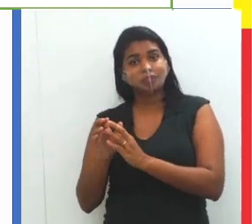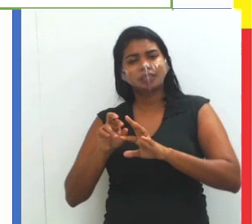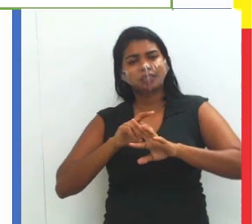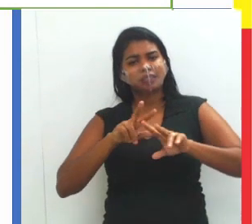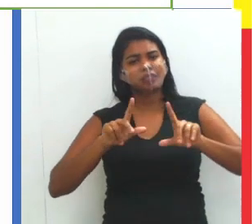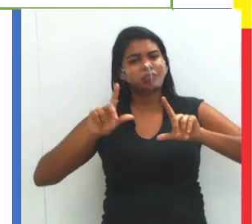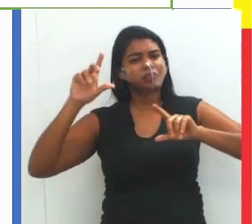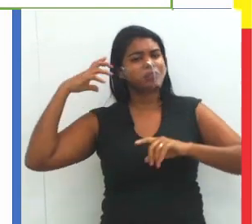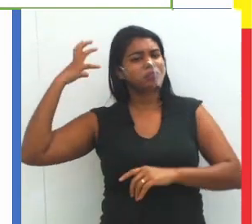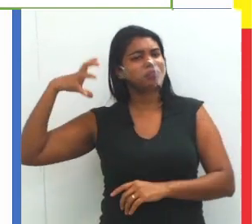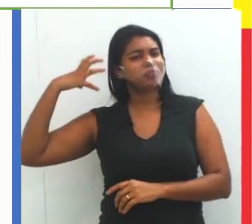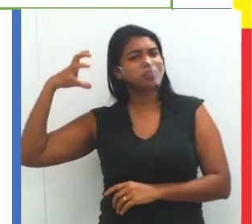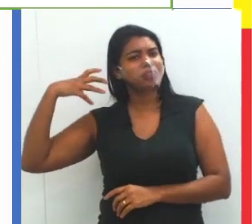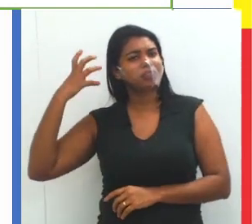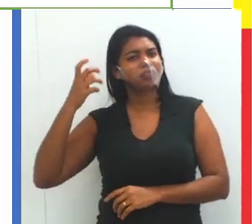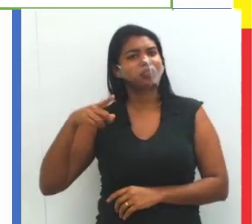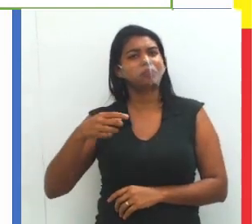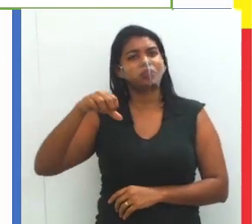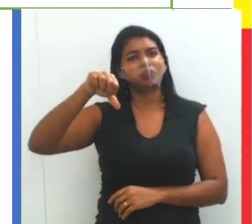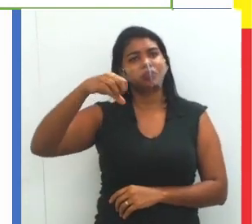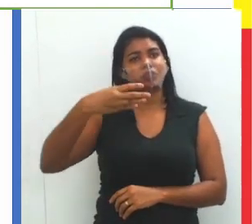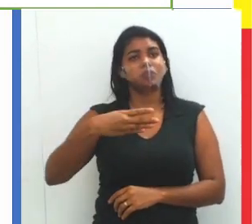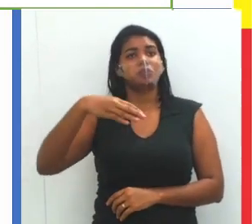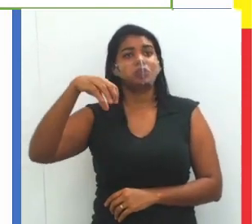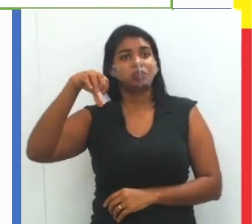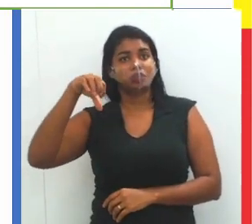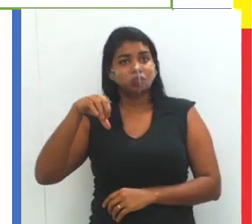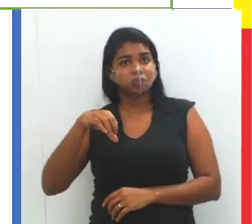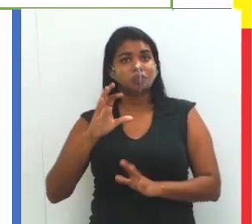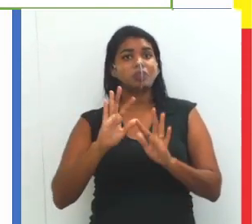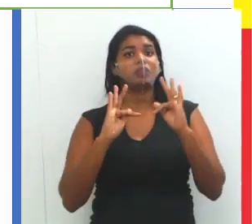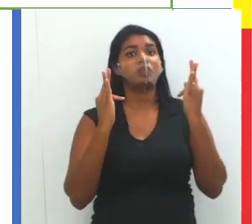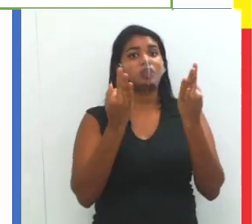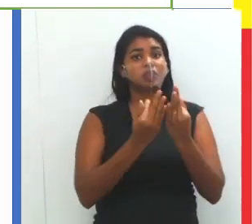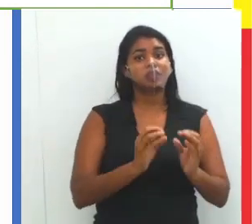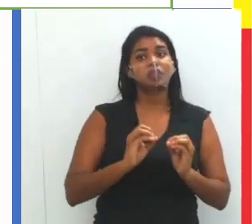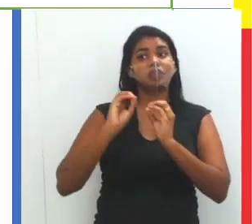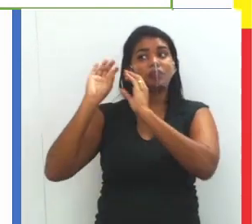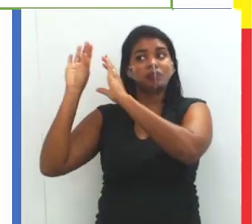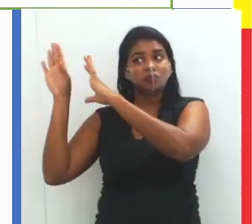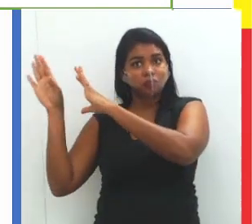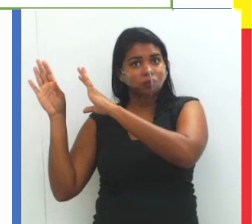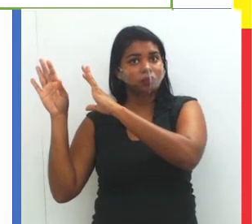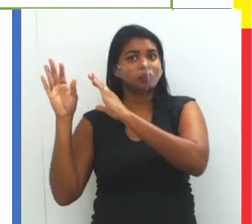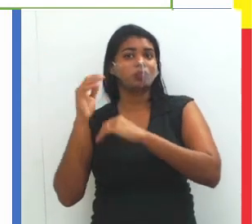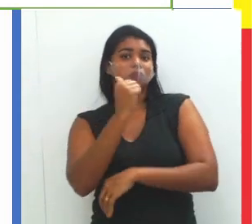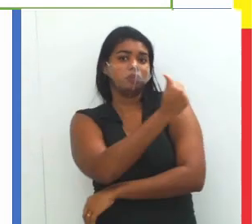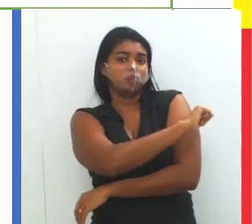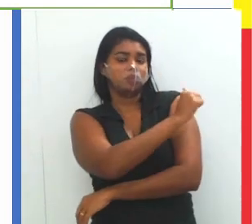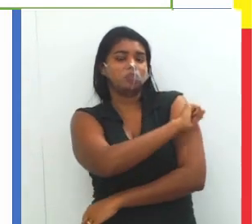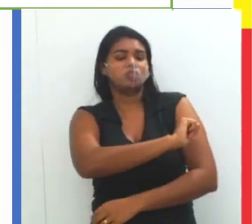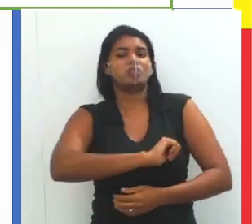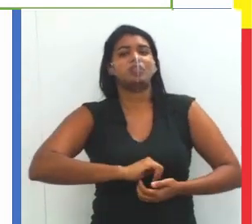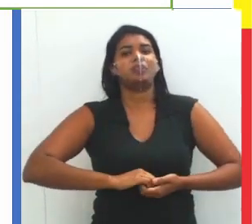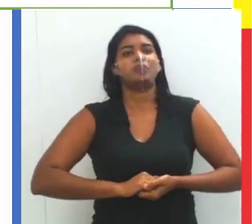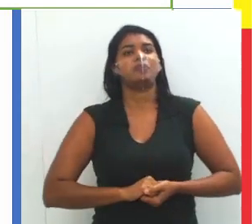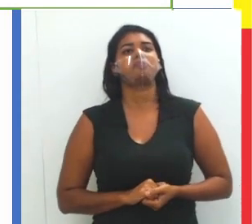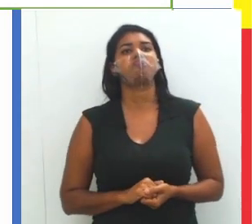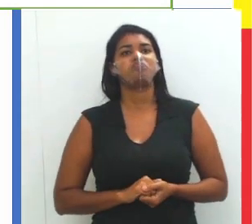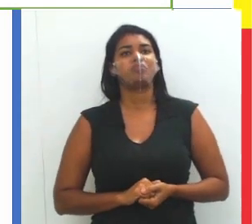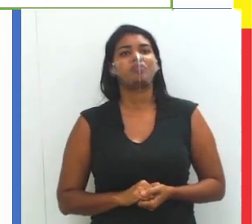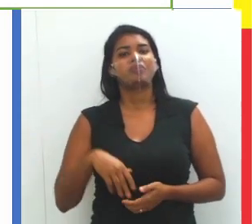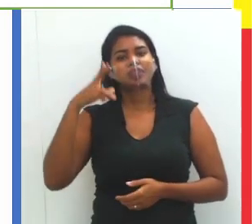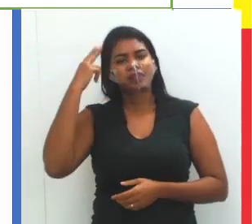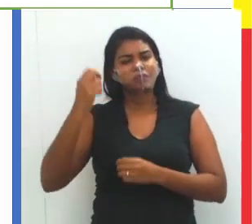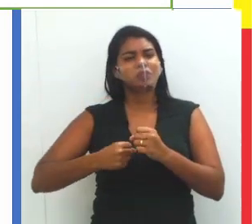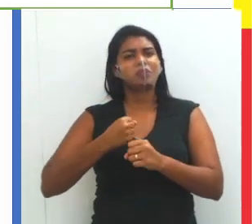em vários programas de rádio. E em 1949 ele levou sua família para morar no Rio de Janeiro. Aí nesse